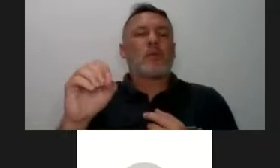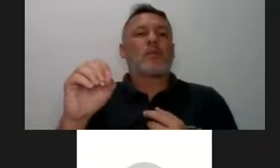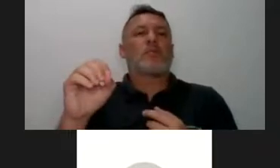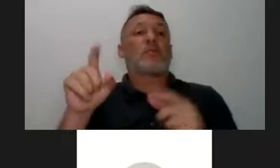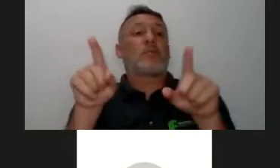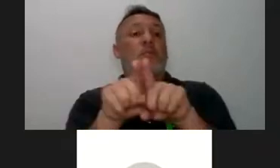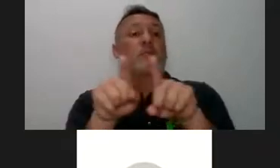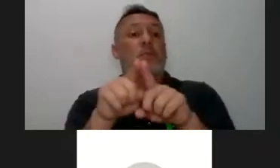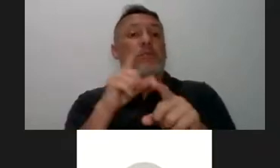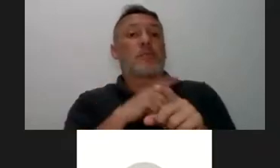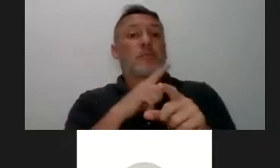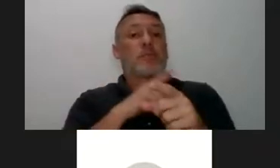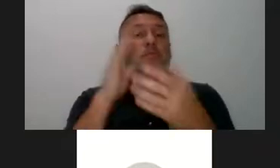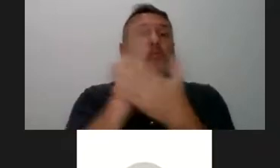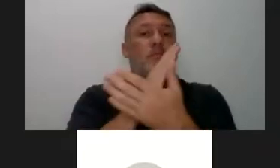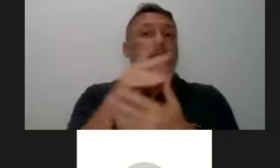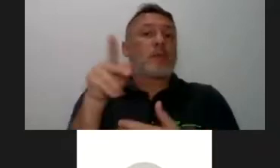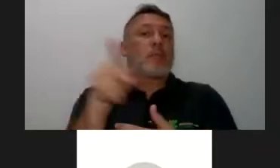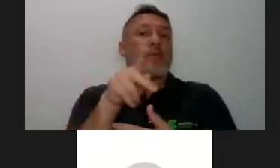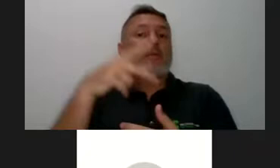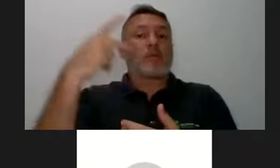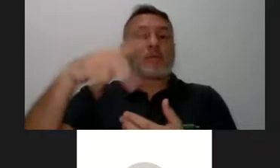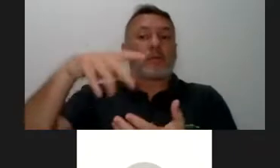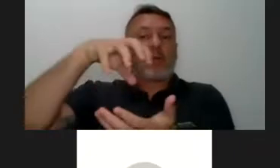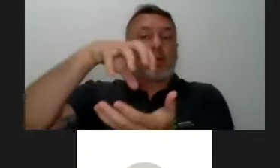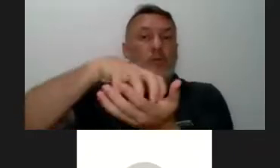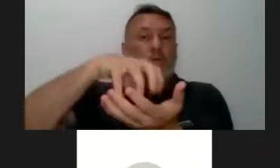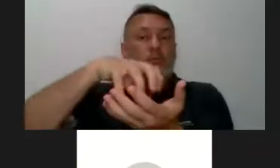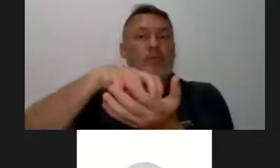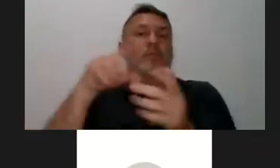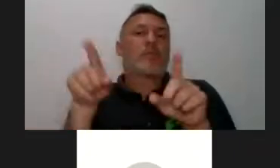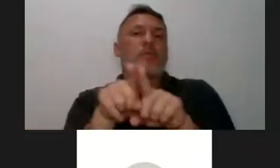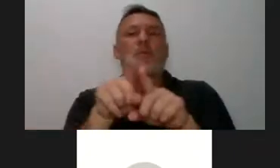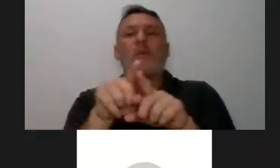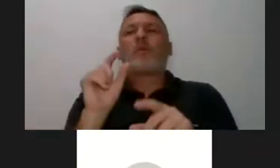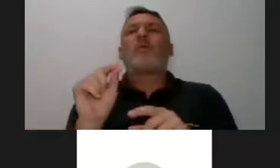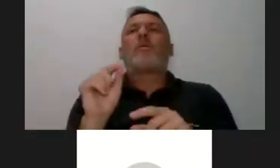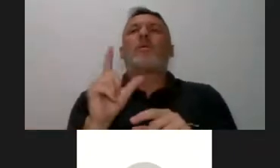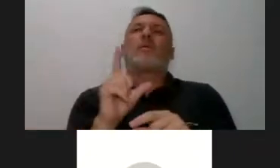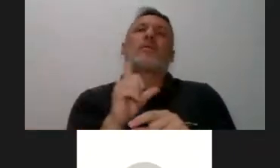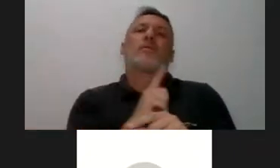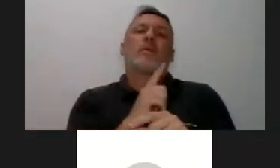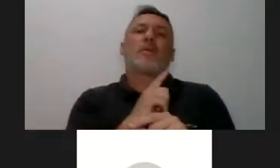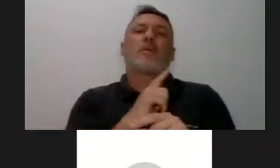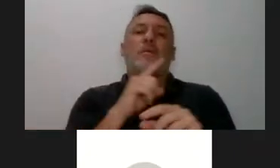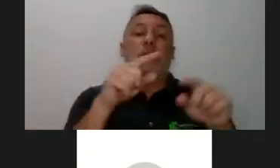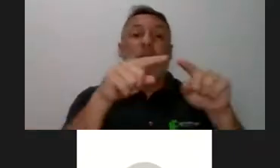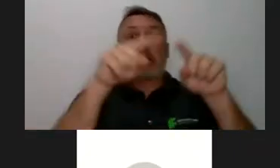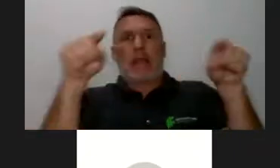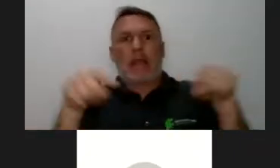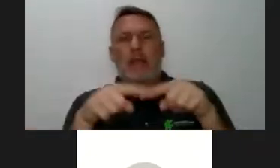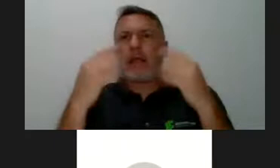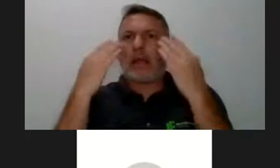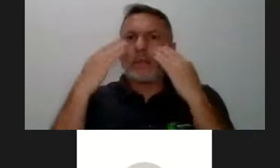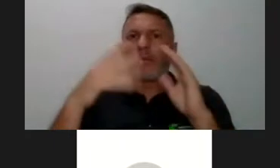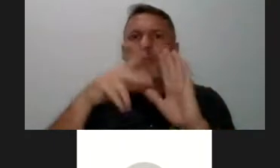nossos professores aqui do campus, que não deixaram nenhum segundo que as salas de apresentação de